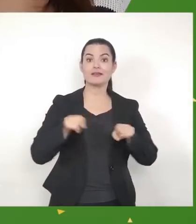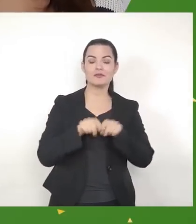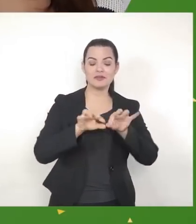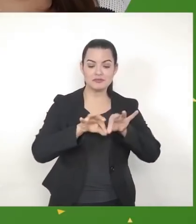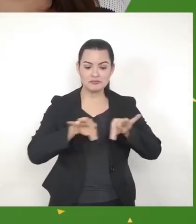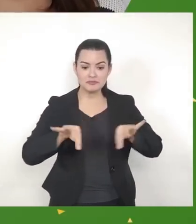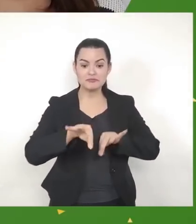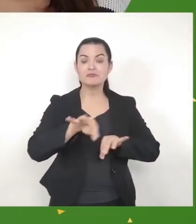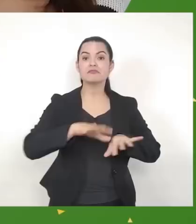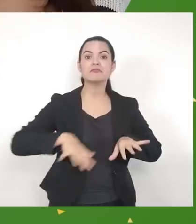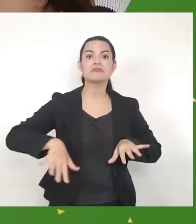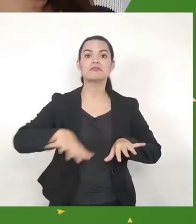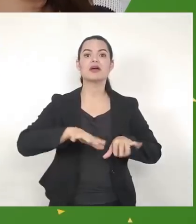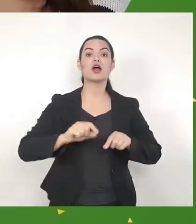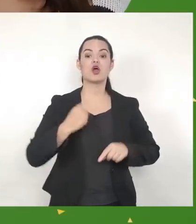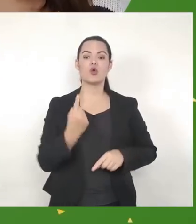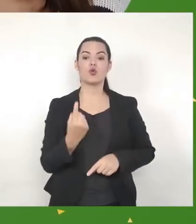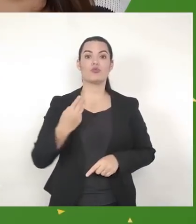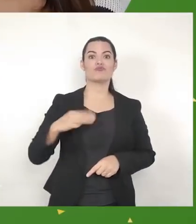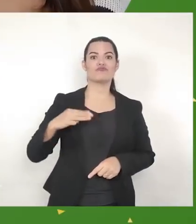de